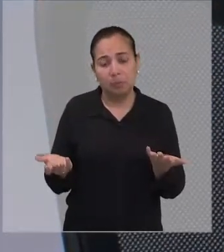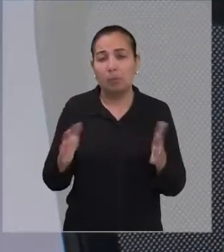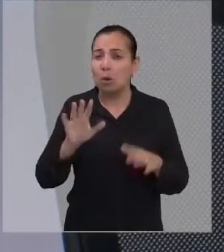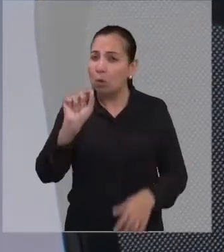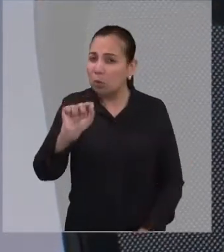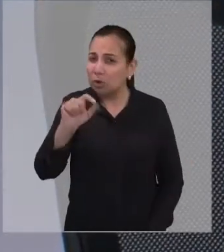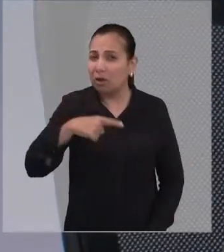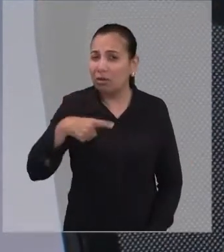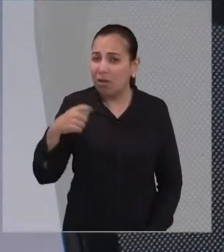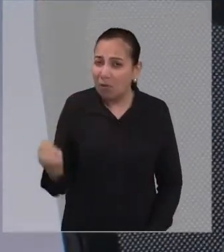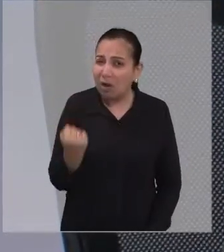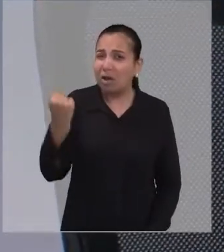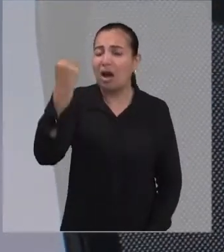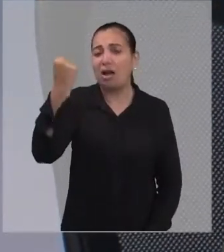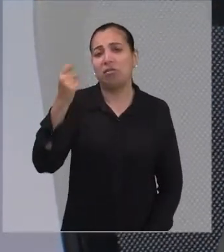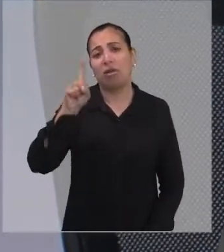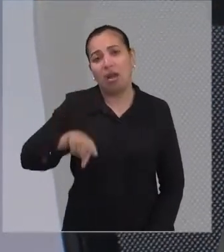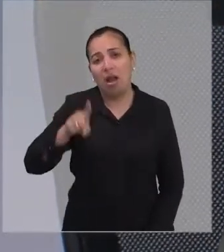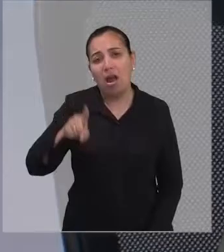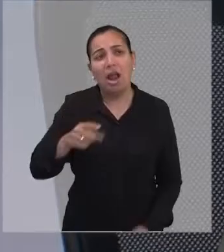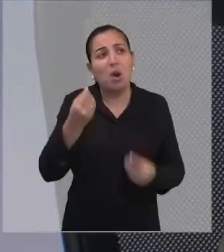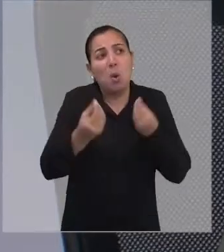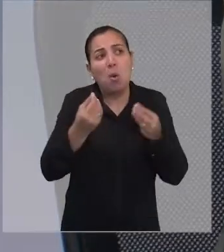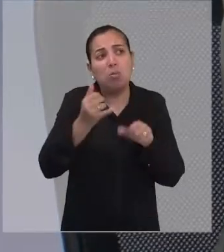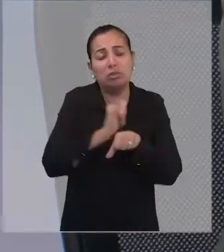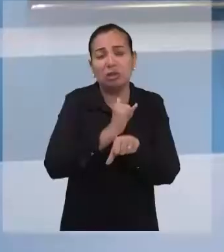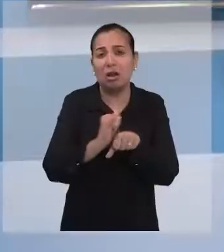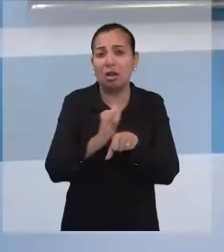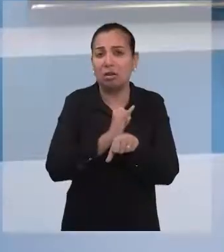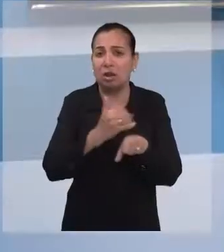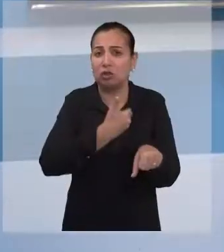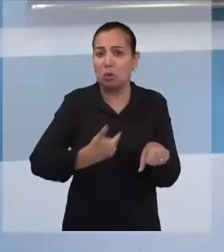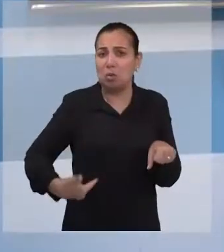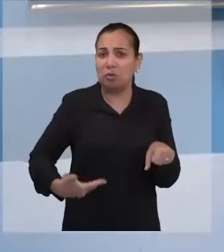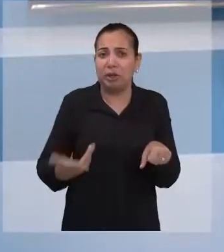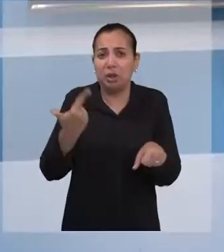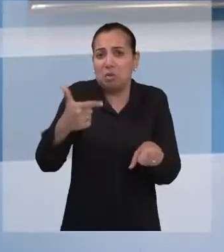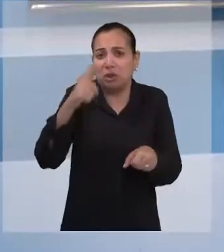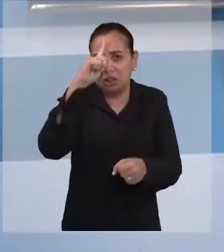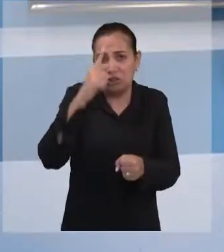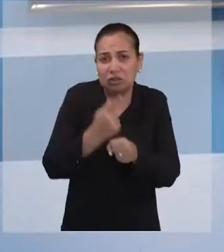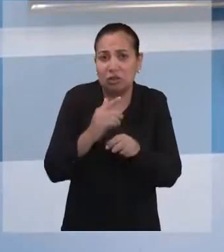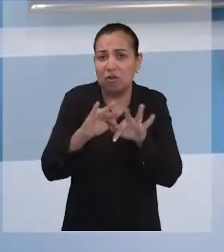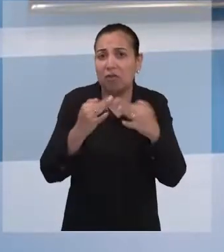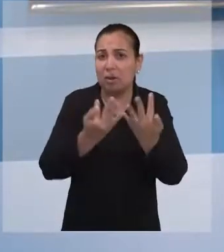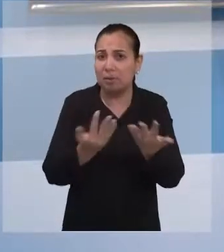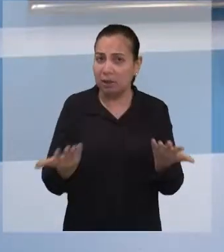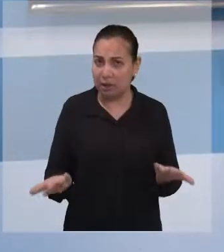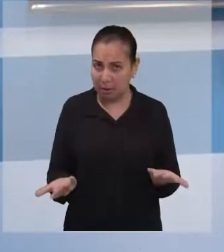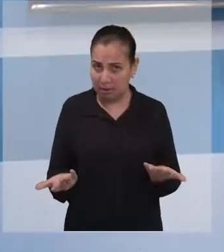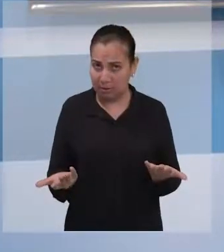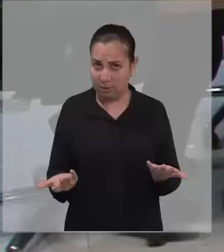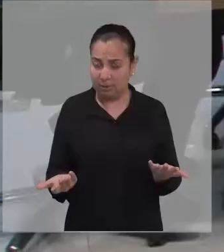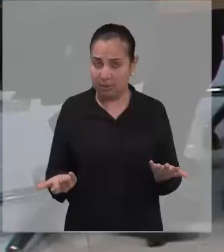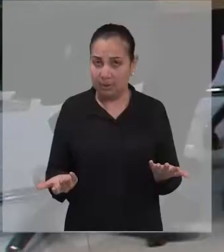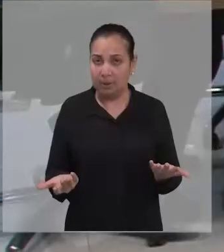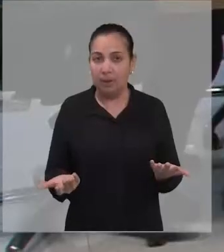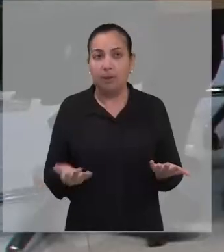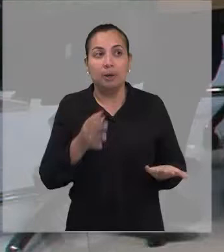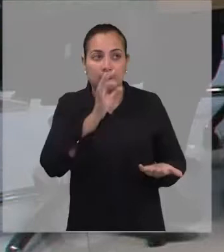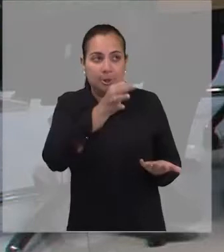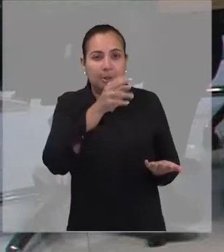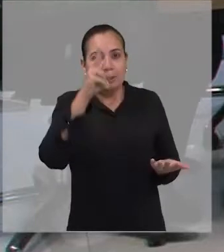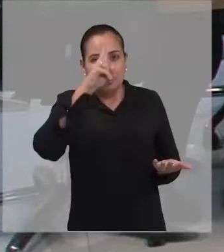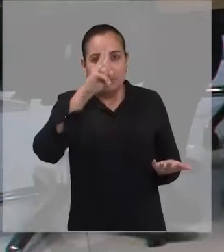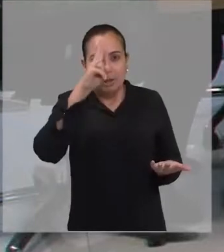nessa forma de gestão, né? É uma gestão familiar. Não custa lembrar que o Bebiano caiu também pelas mesmas razões. Tá?